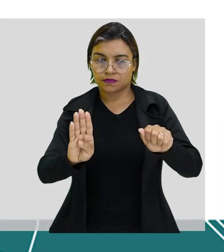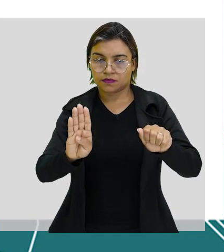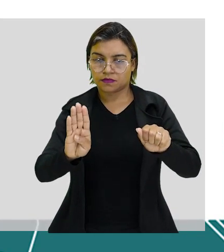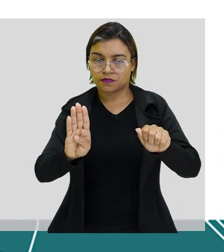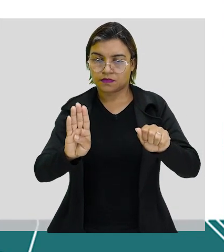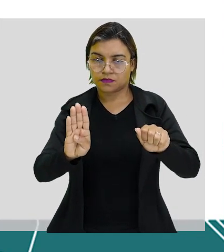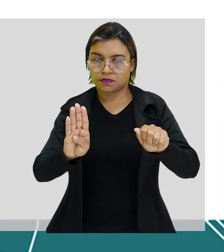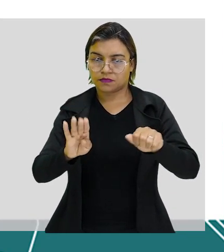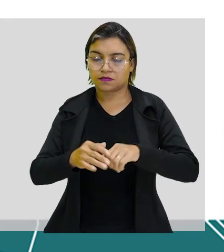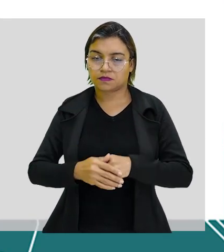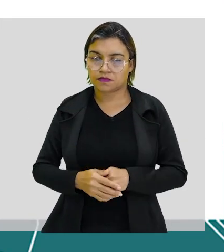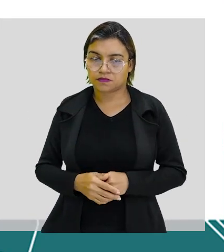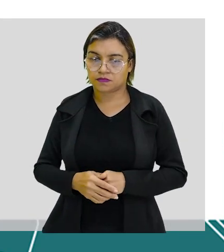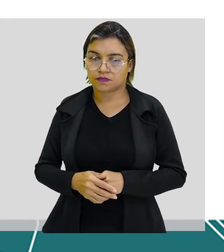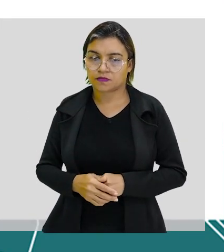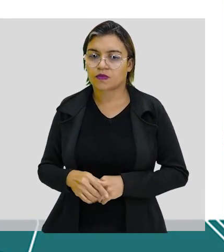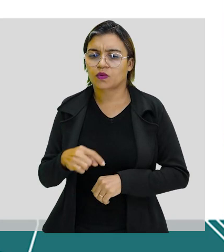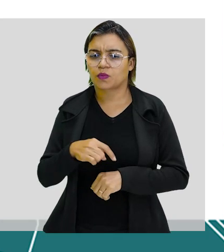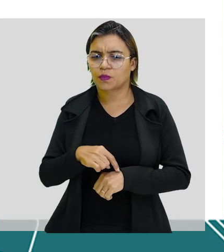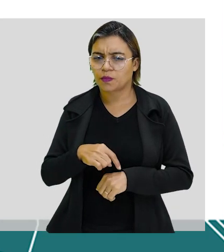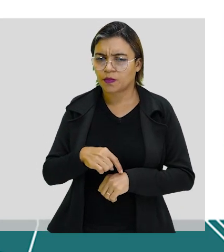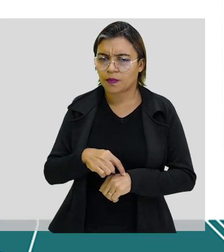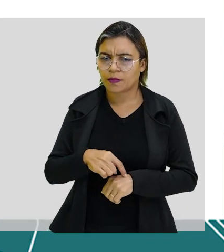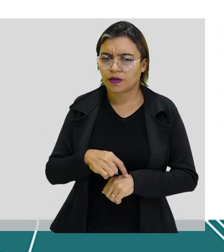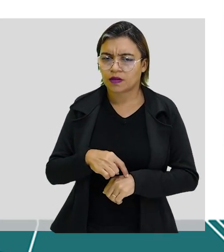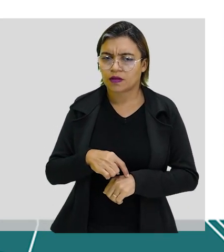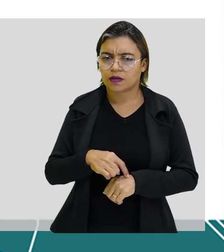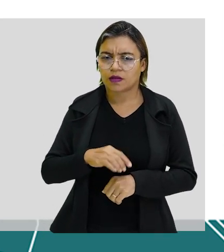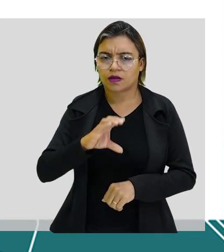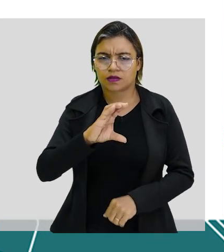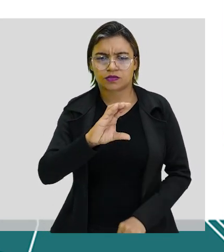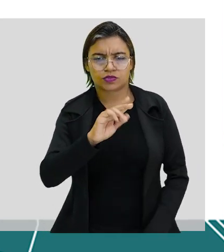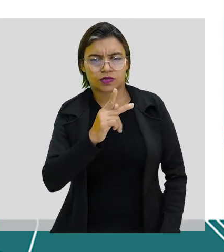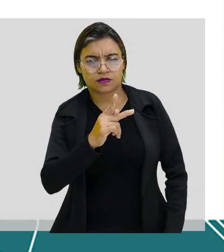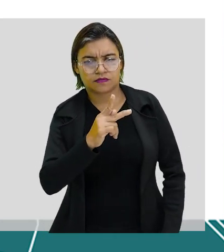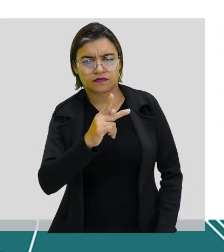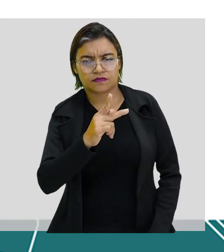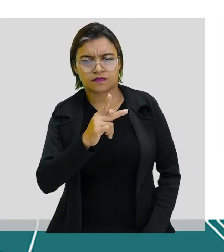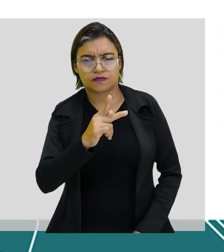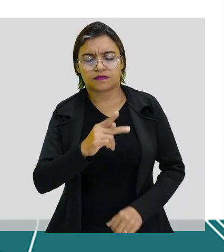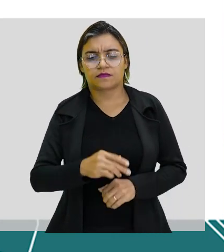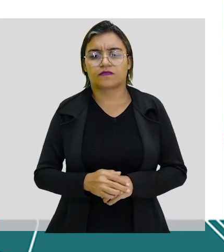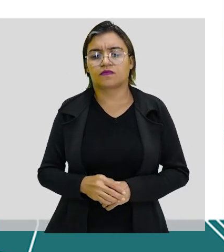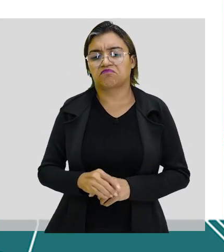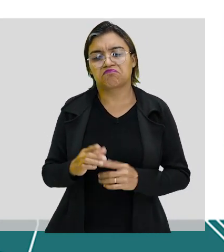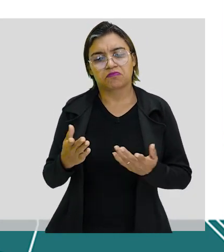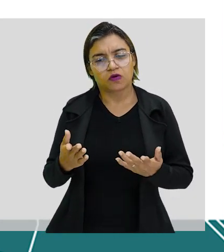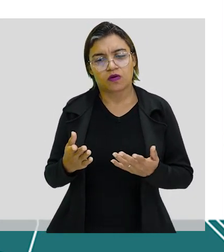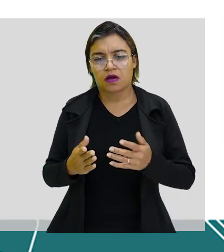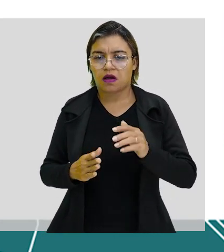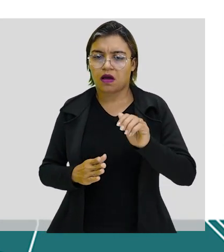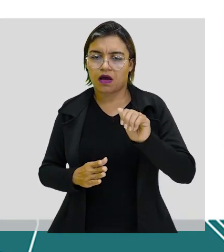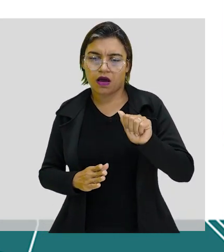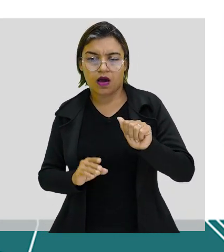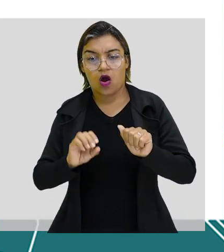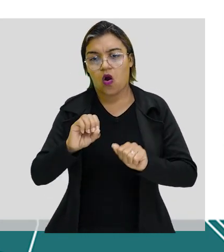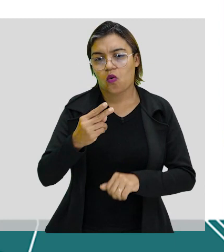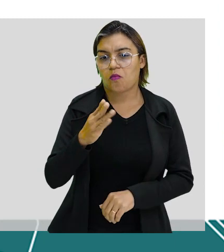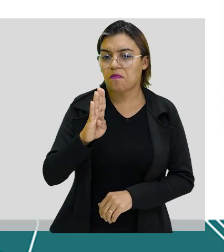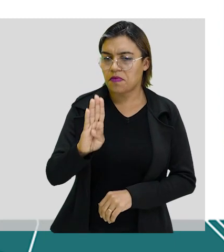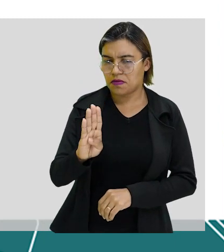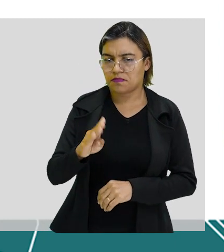Aí ele vem. No momento que a chave, aí vamos colocar a chave ou em A ou em B, certo? For ligada, né, em A ou em